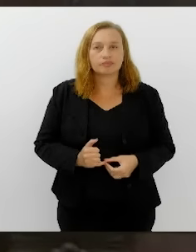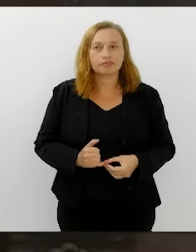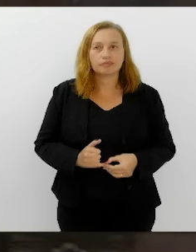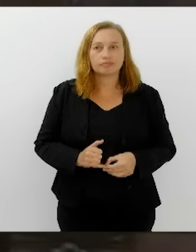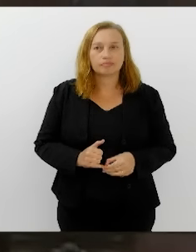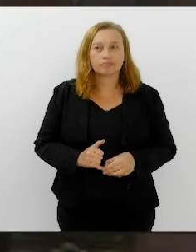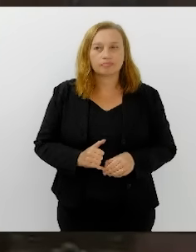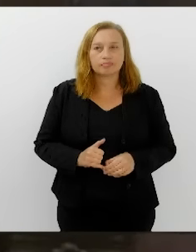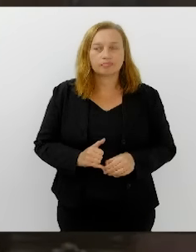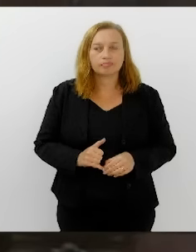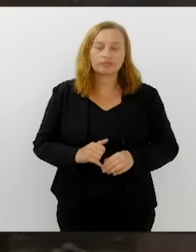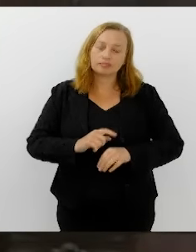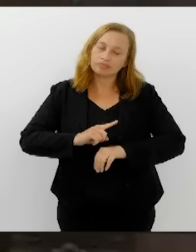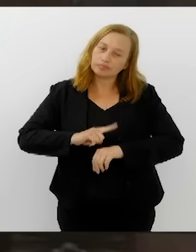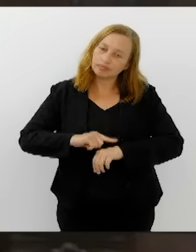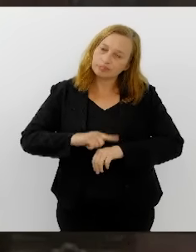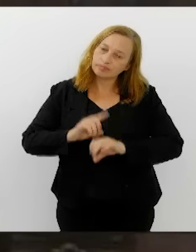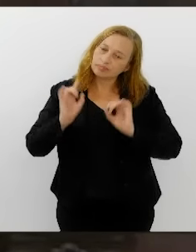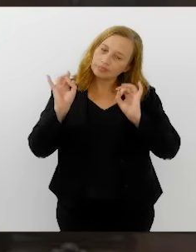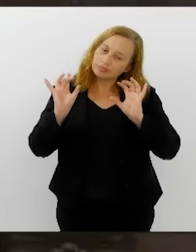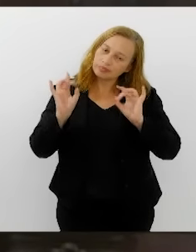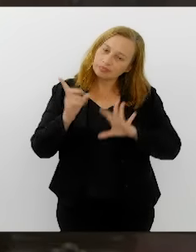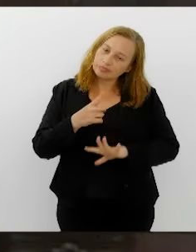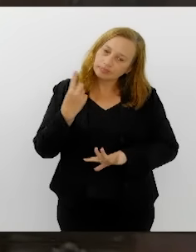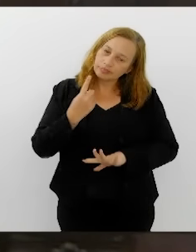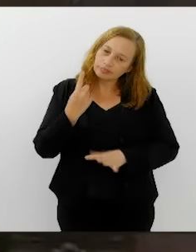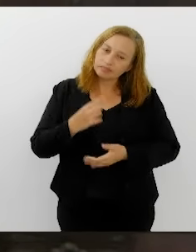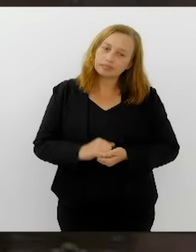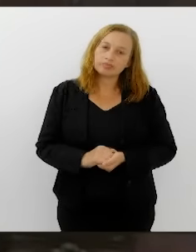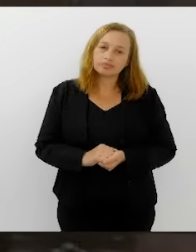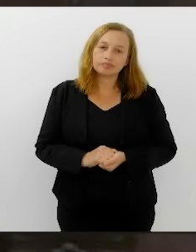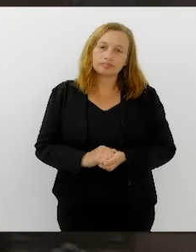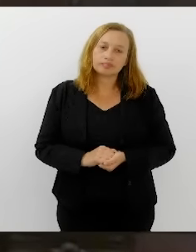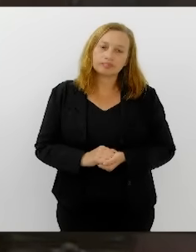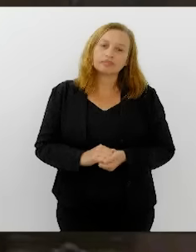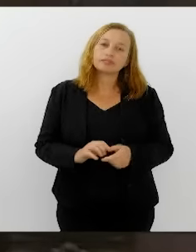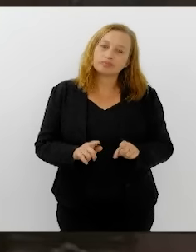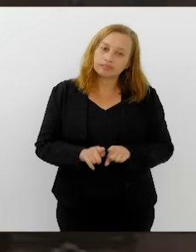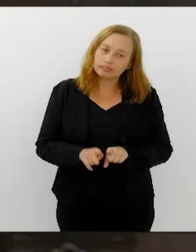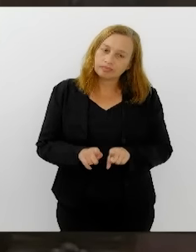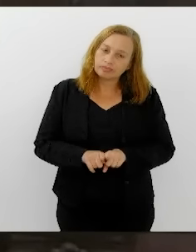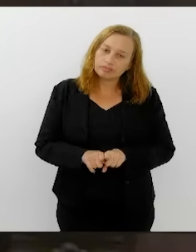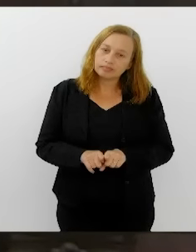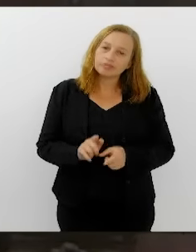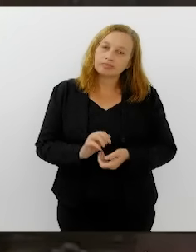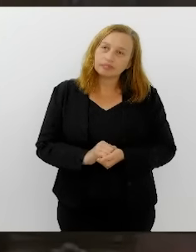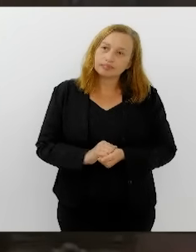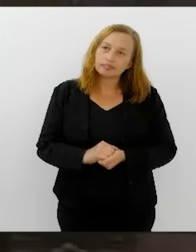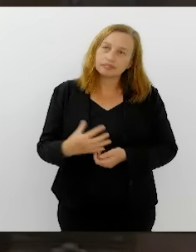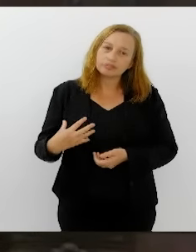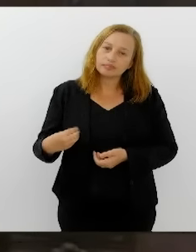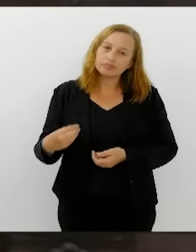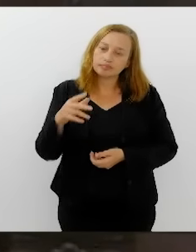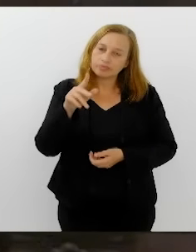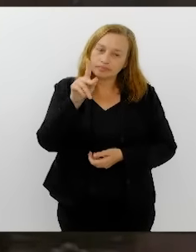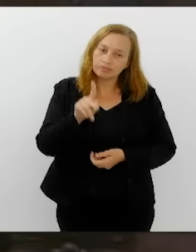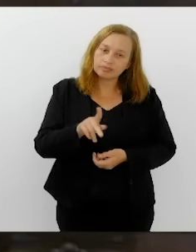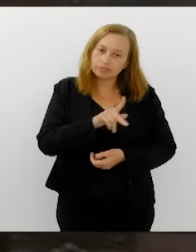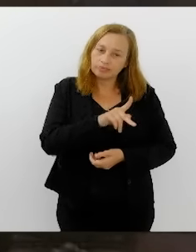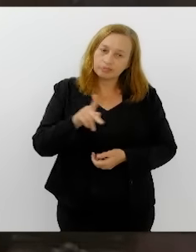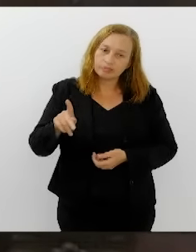proporcionou esse momento especial para todos nós, que também é um filho do Padre Casale, que é o